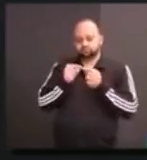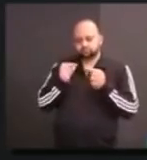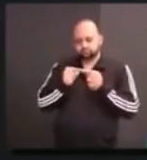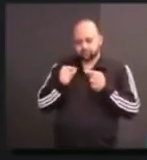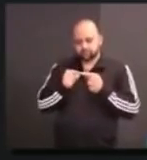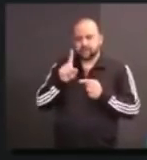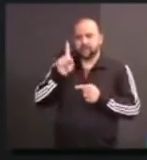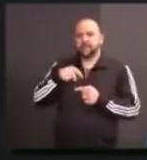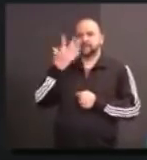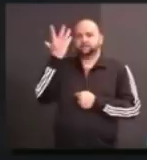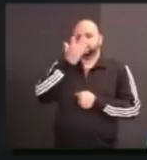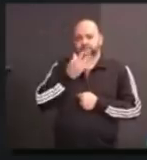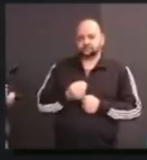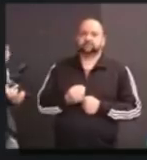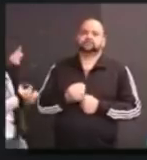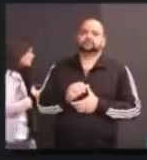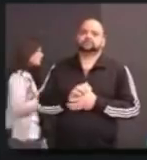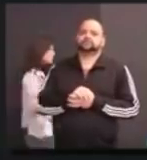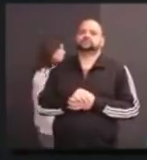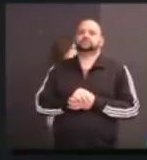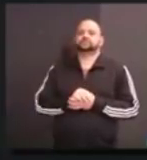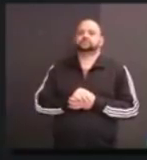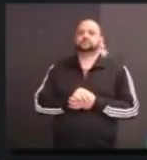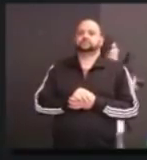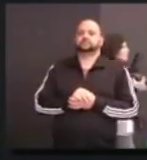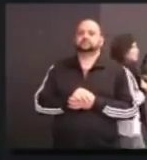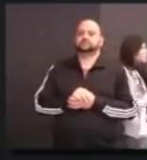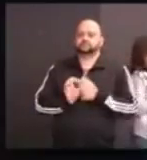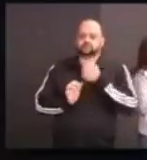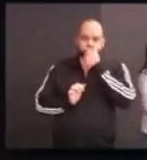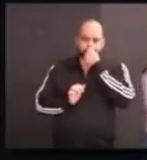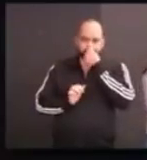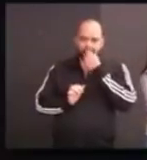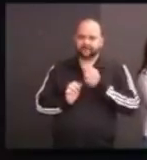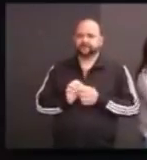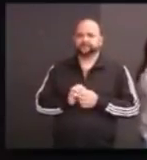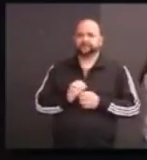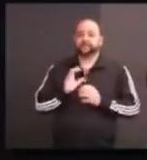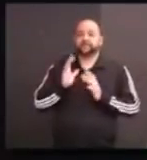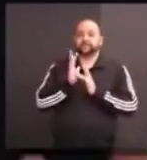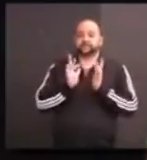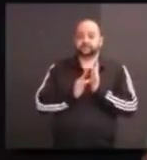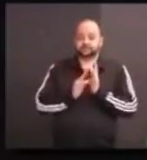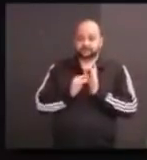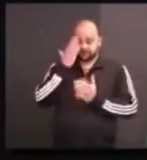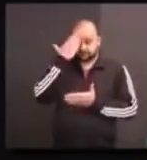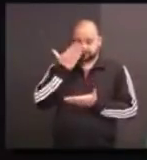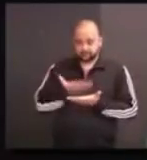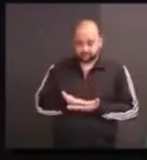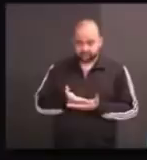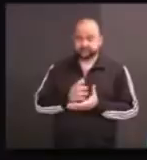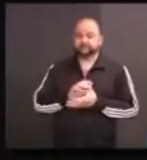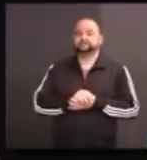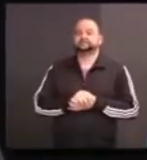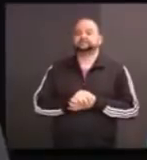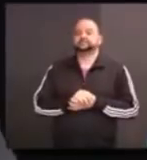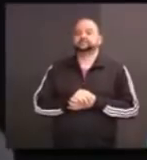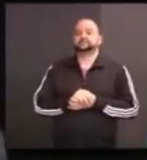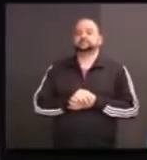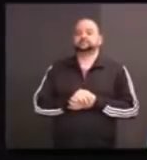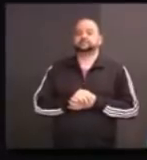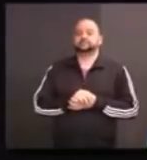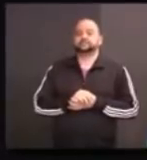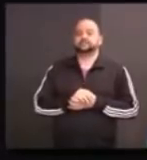é espiritualistas, espíritas, cristãos. Uma vez,